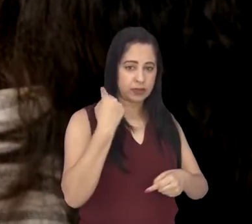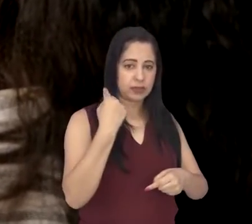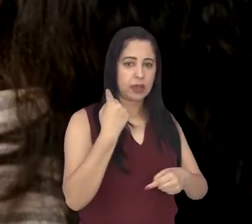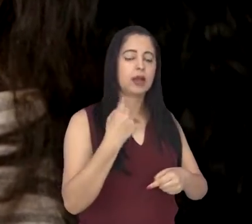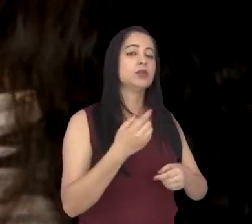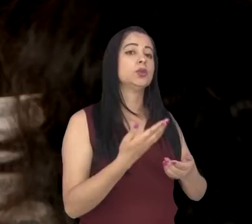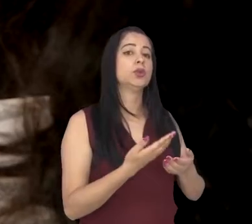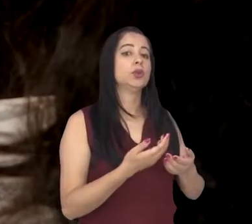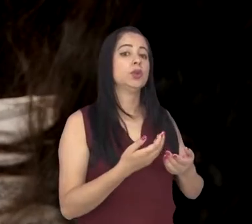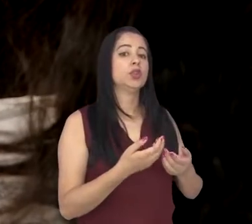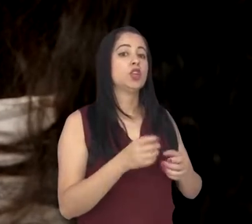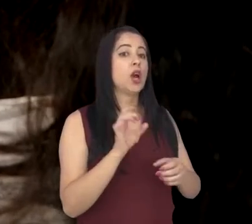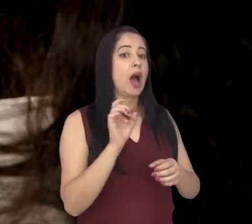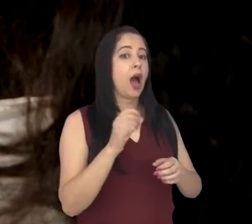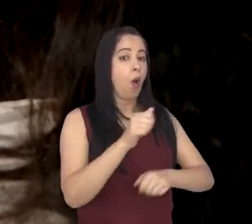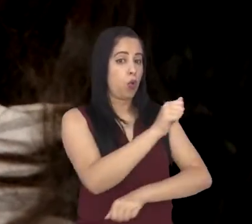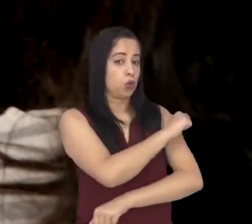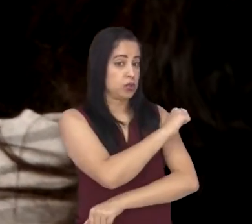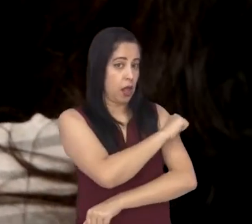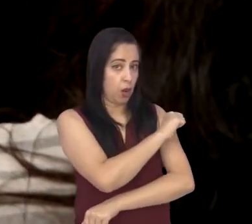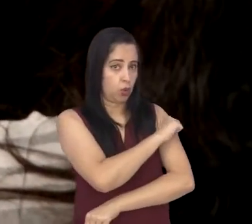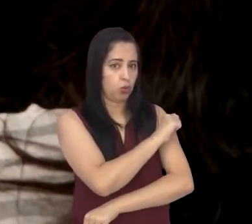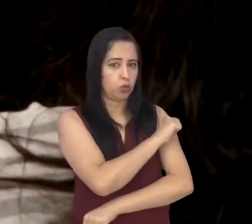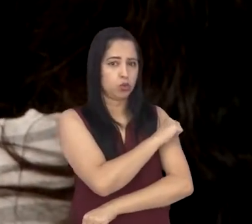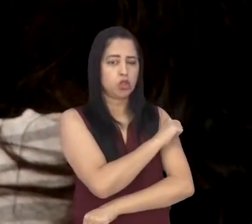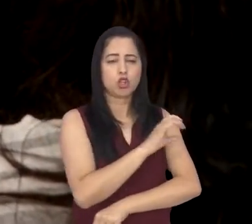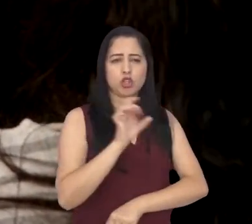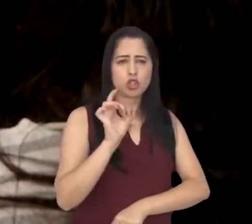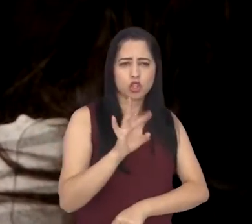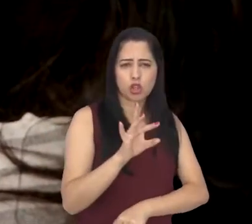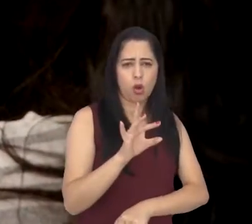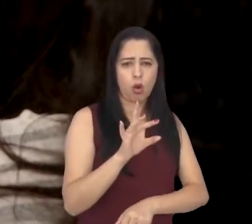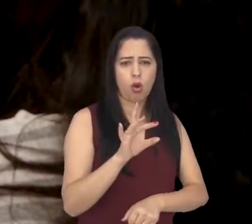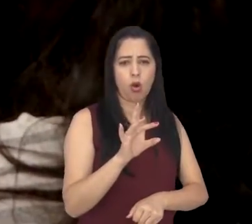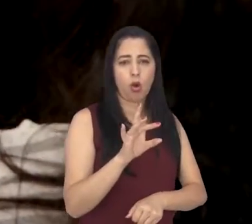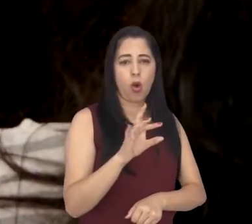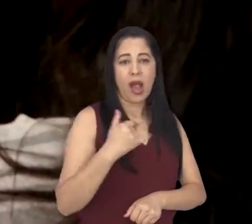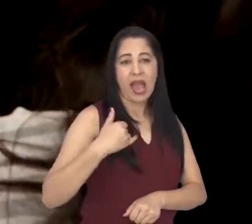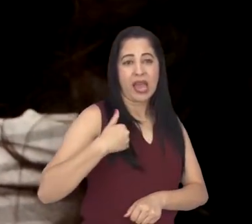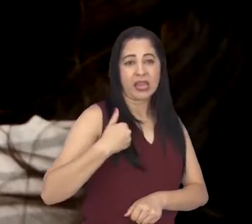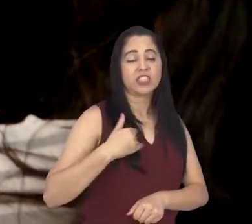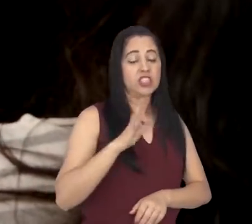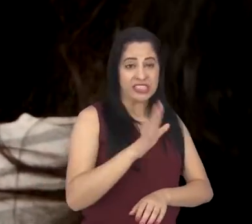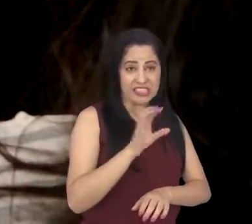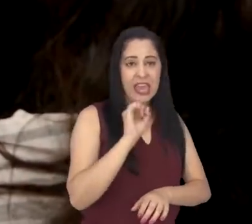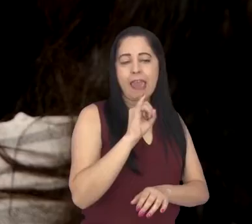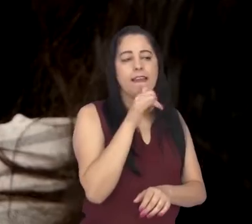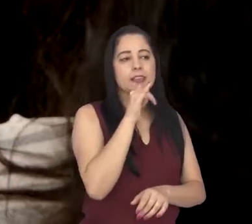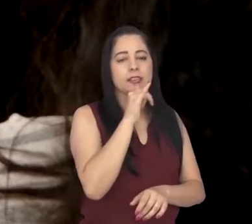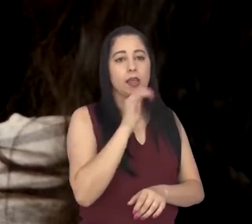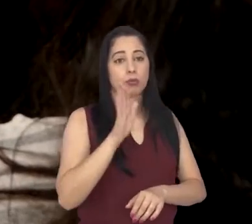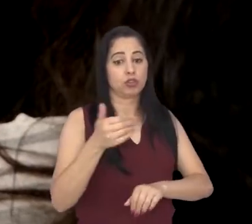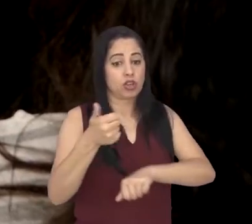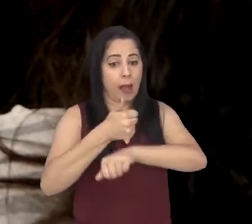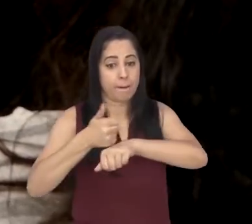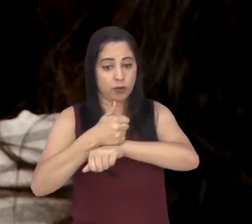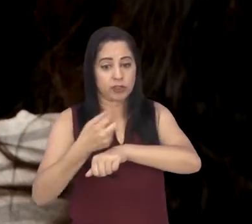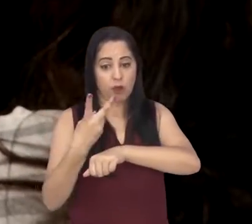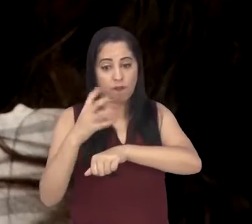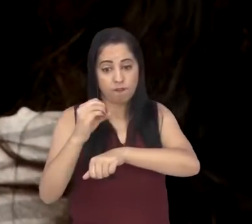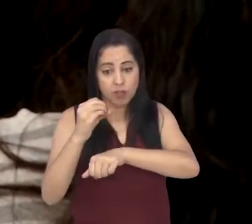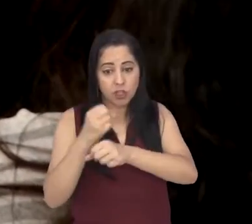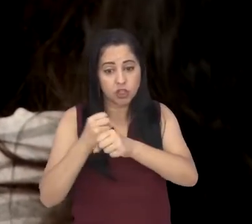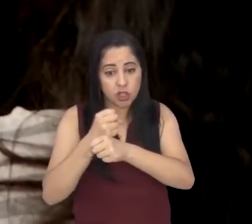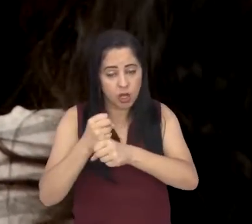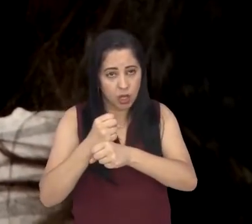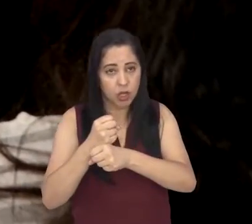não estudava aqueles que já estavam, digamos assim, acho que eram 20 anos, exercendo a profissão. Tá. Quem não tinha 20 anos de profissão,